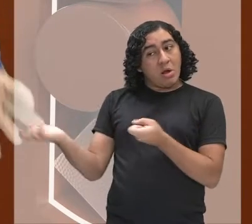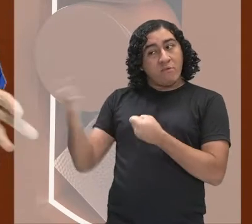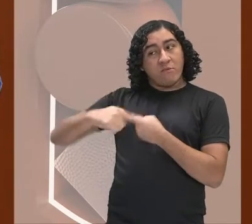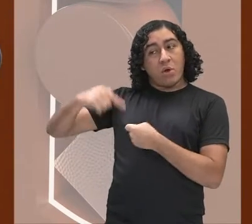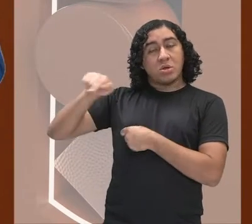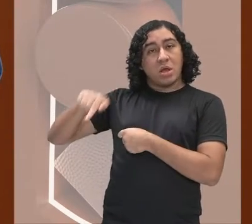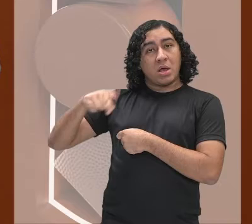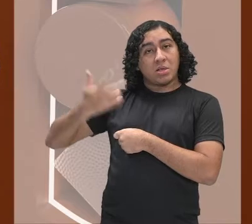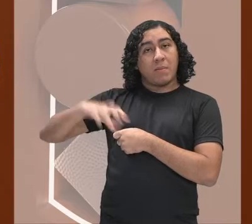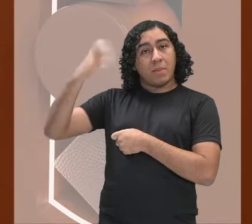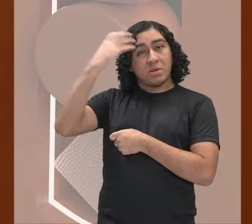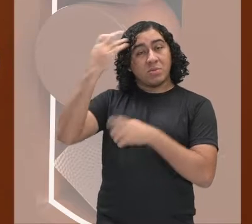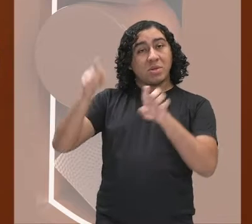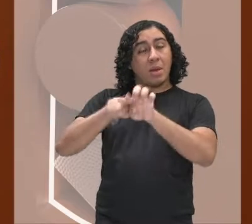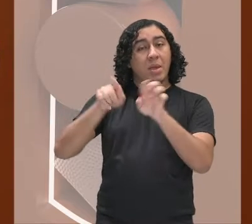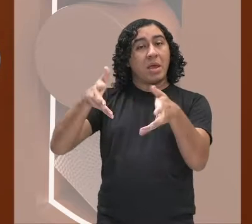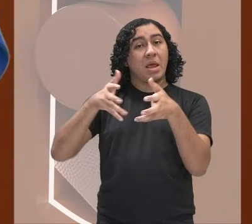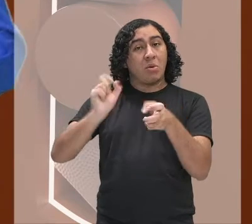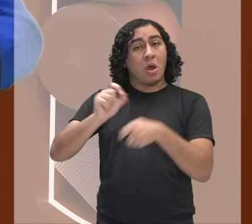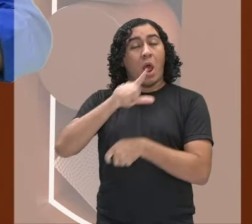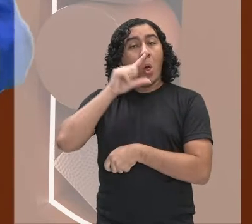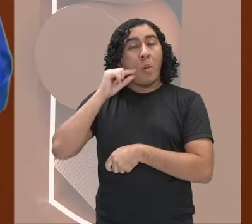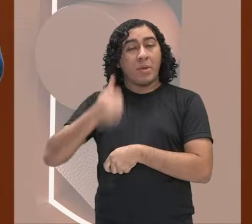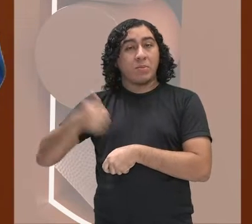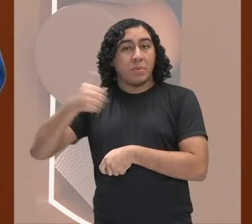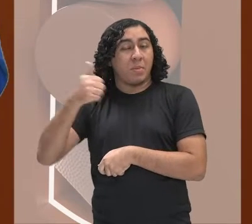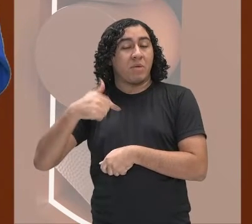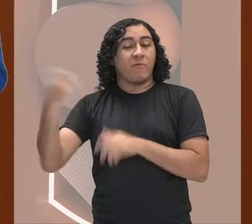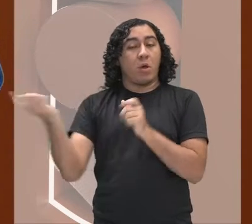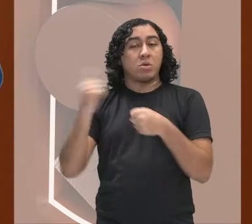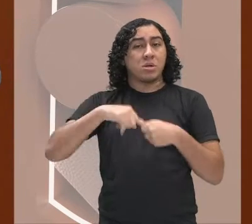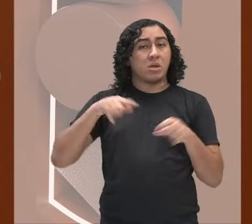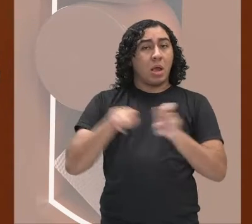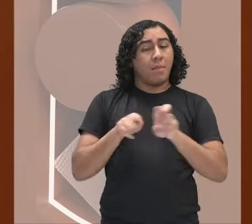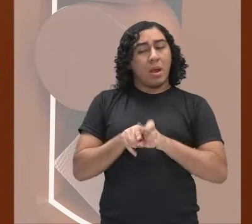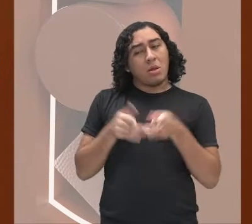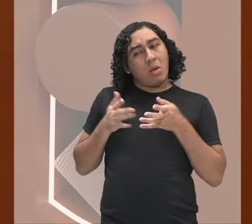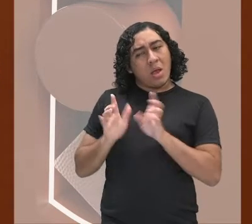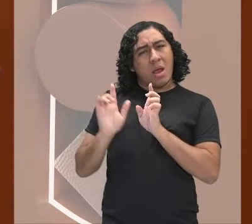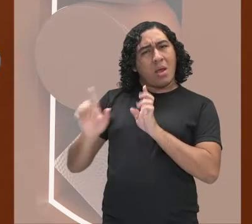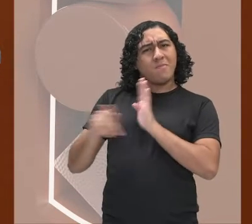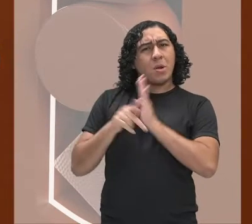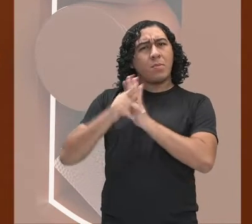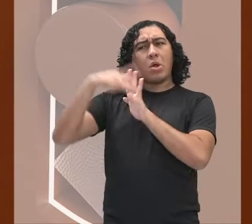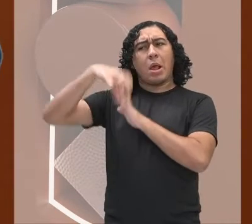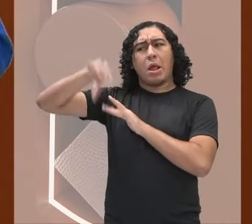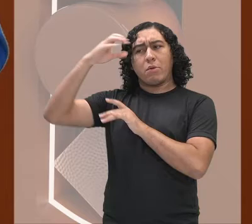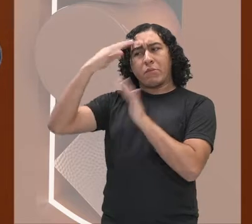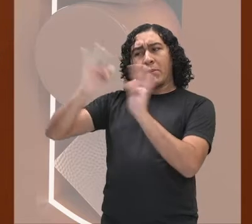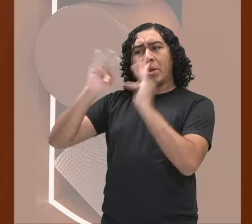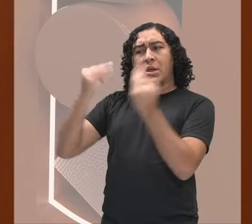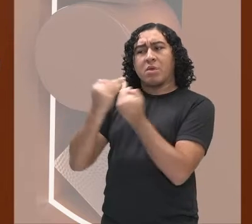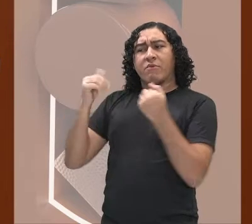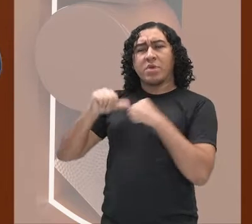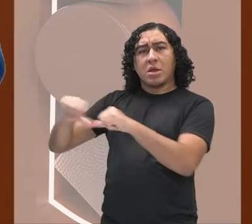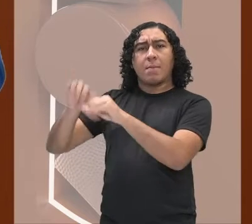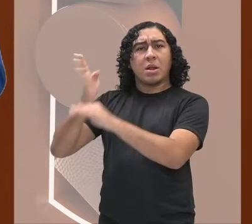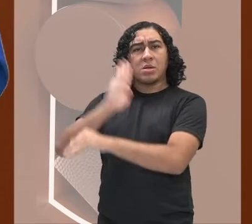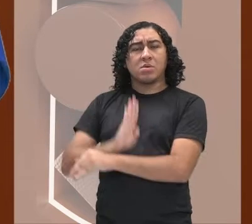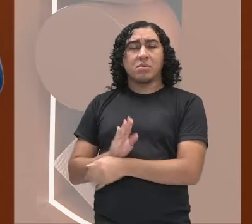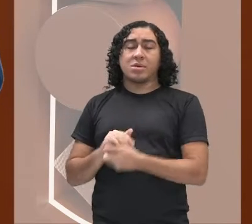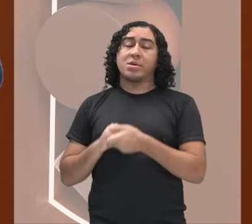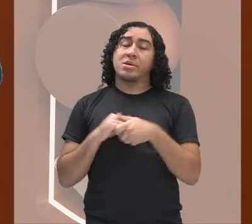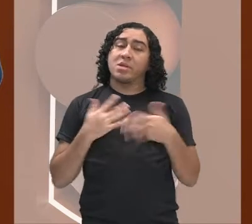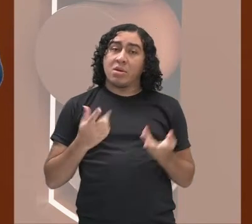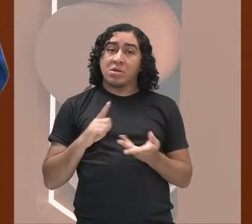que Dom Pedro voltasse, não é isso? Não aceitavam essa situação. E aí houve o chamado